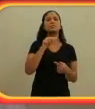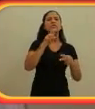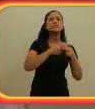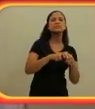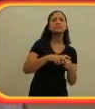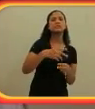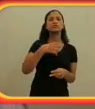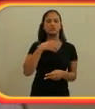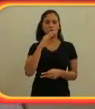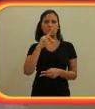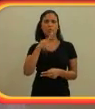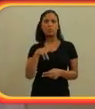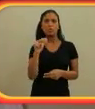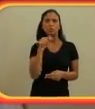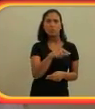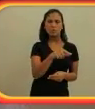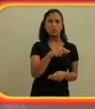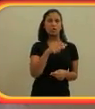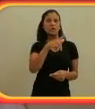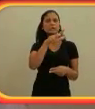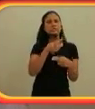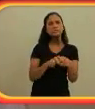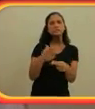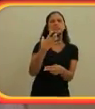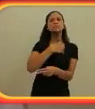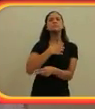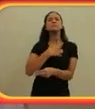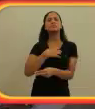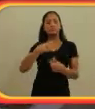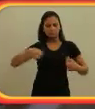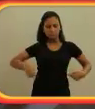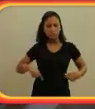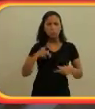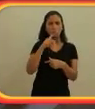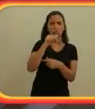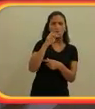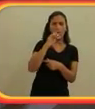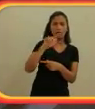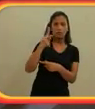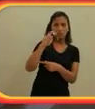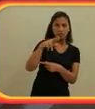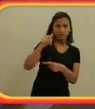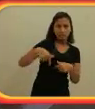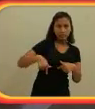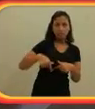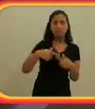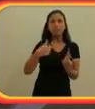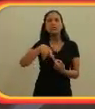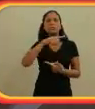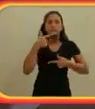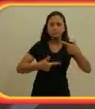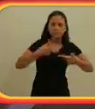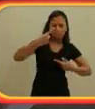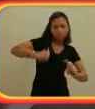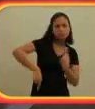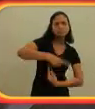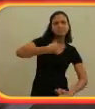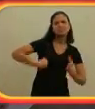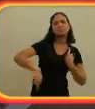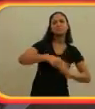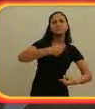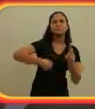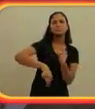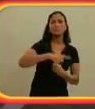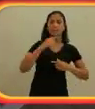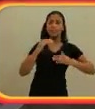e não sentir dor na coluna, que você possa sentar e não sentir dor no quadril, nas pernas. No caso do Yuka, que possa trabalhar um pouco o